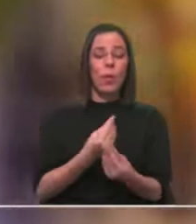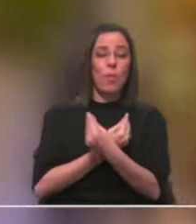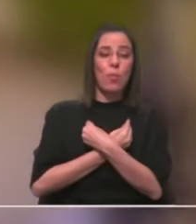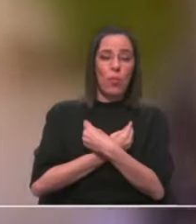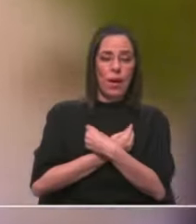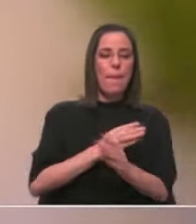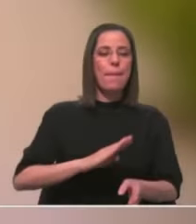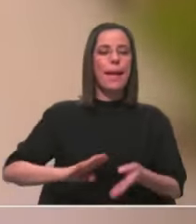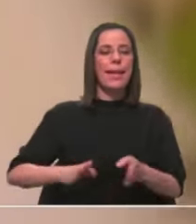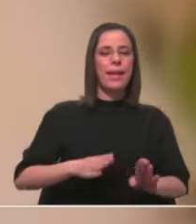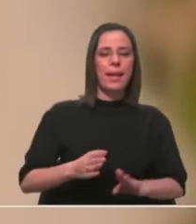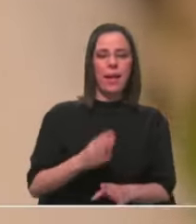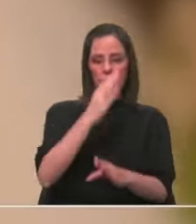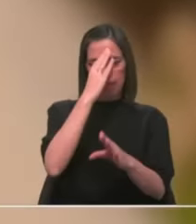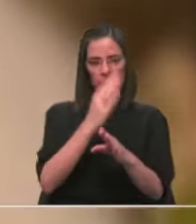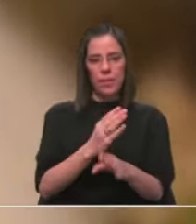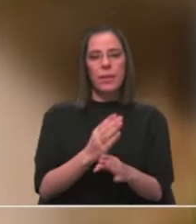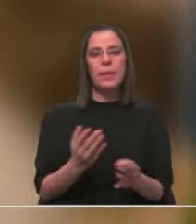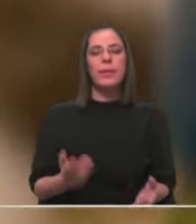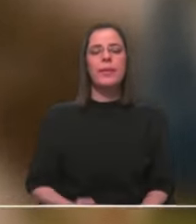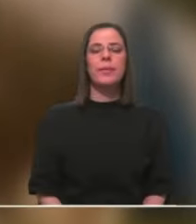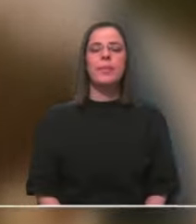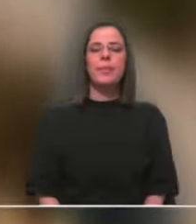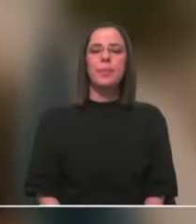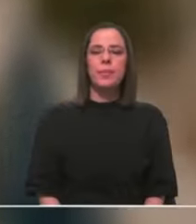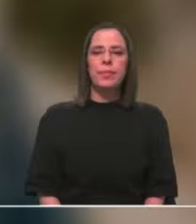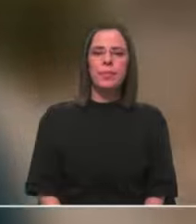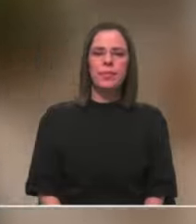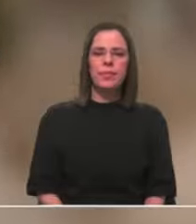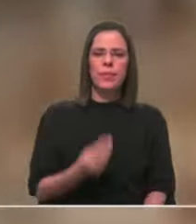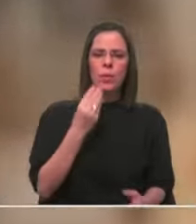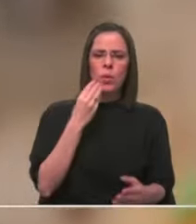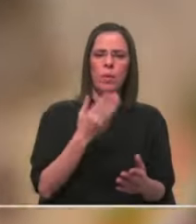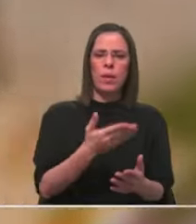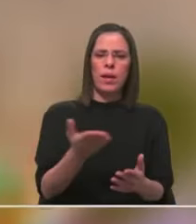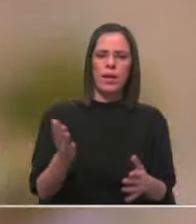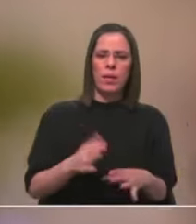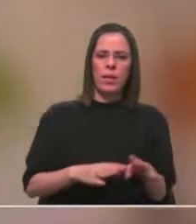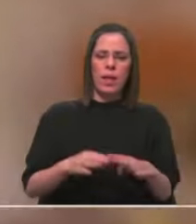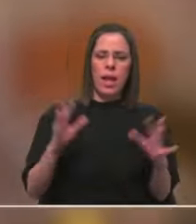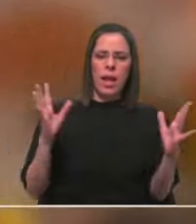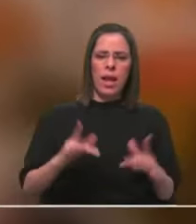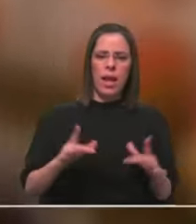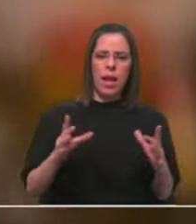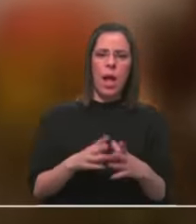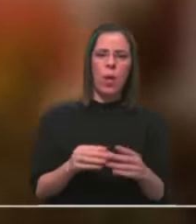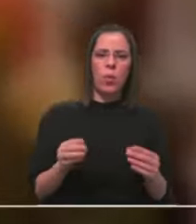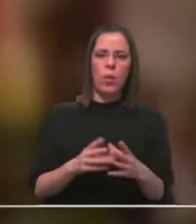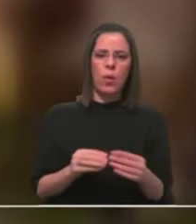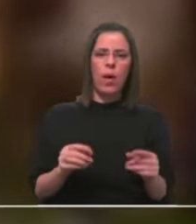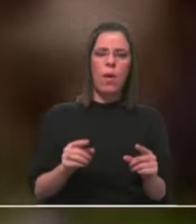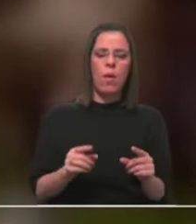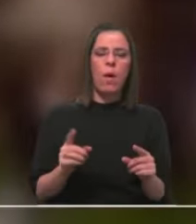bonequinhos a patinar, acho muito giro. Então, muito... E como é que puseste, como é que fizeste a neve? É com algodão?